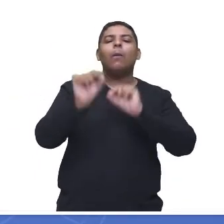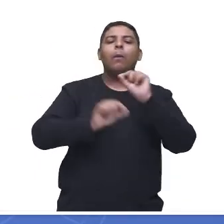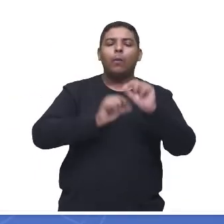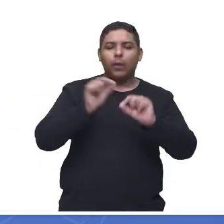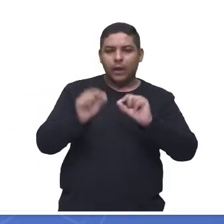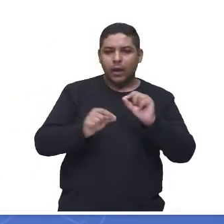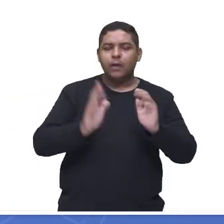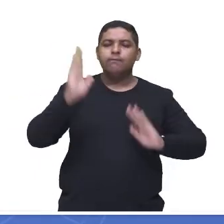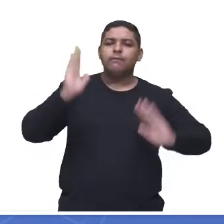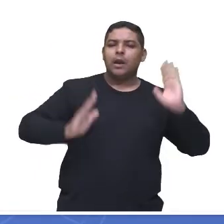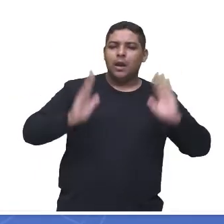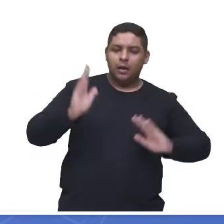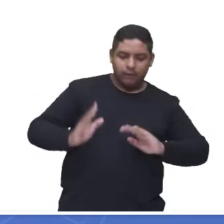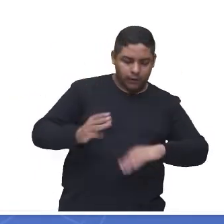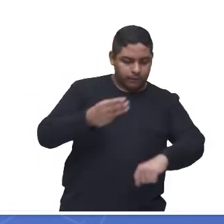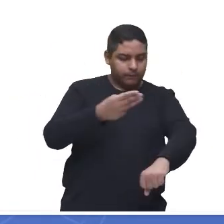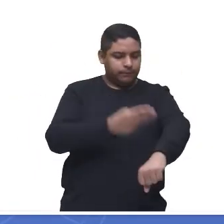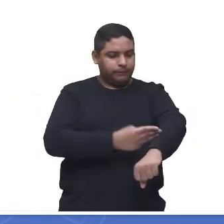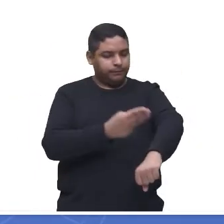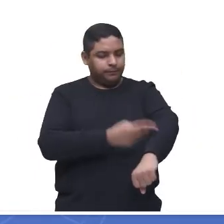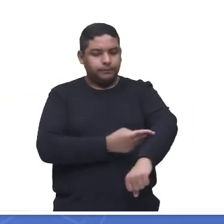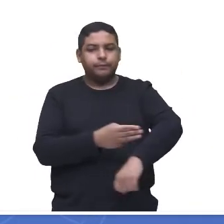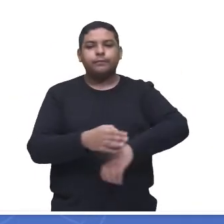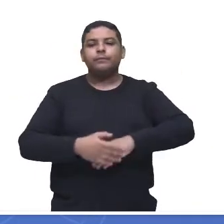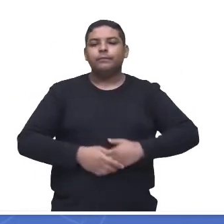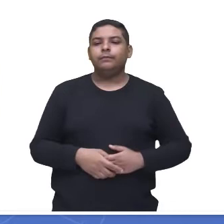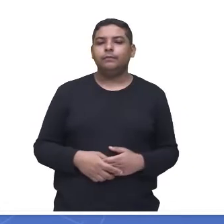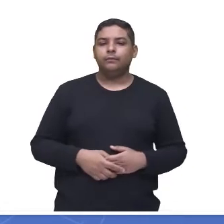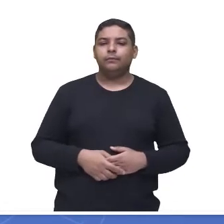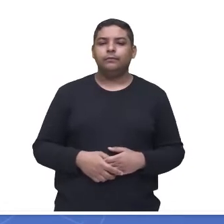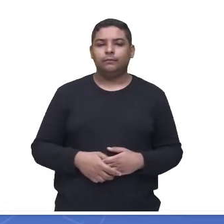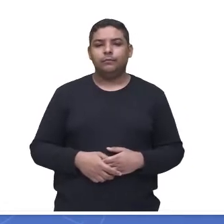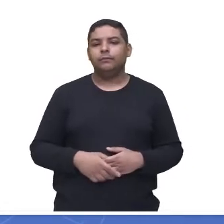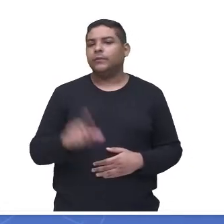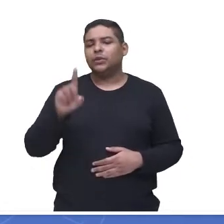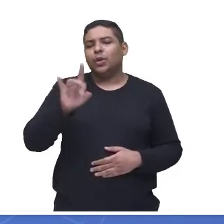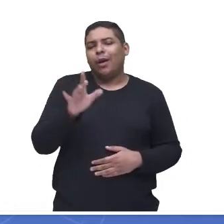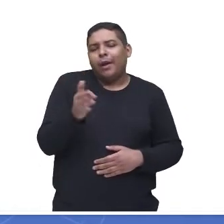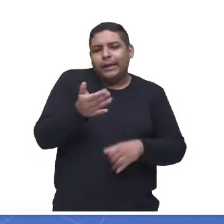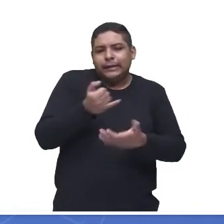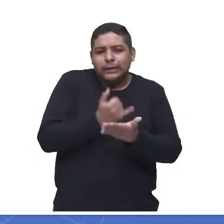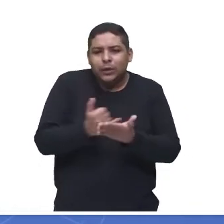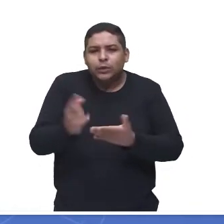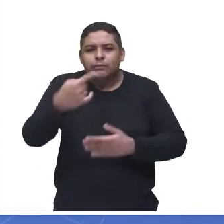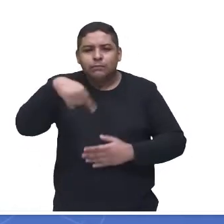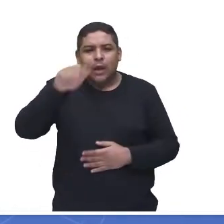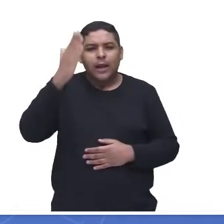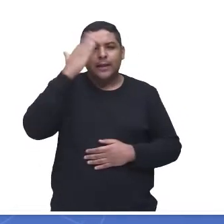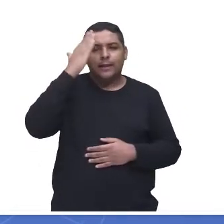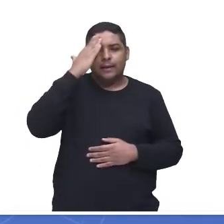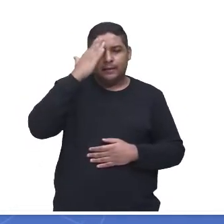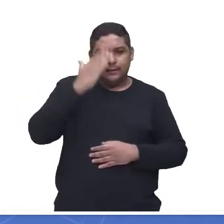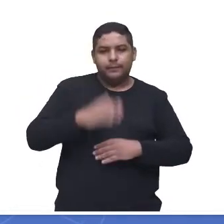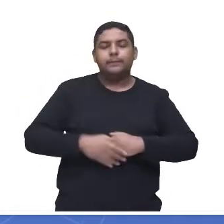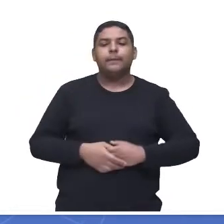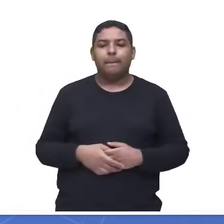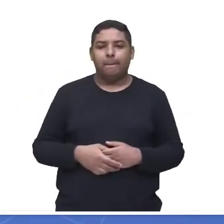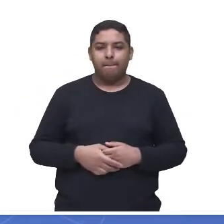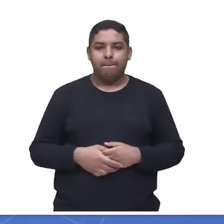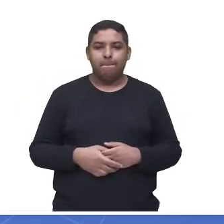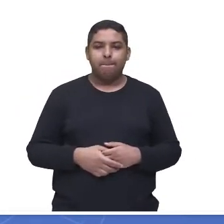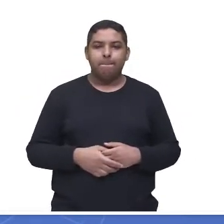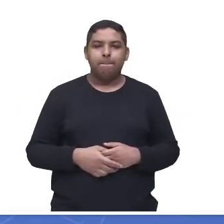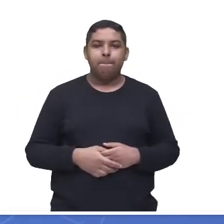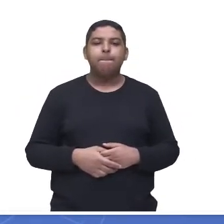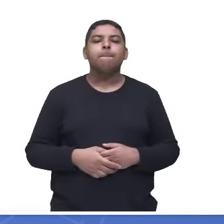o período moderno. Tá bom? Isso é só uma introdução para a gente entender. Então vejam bem,